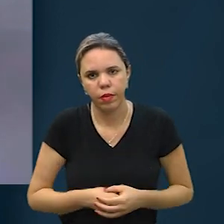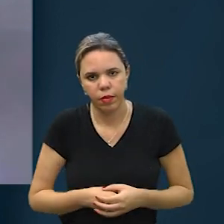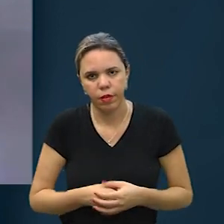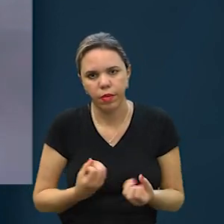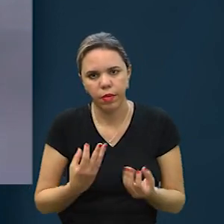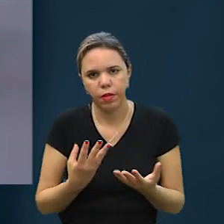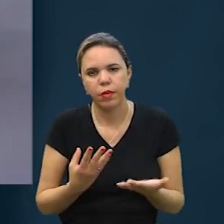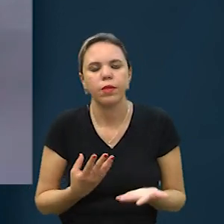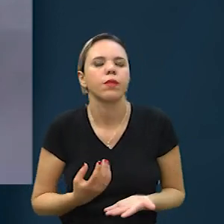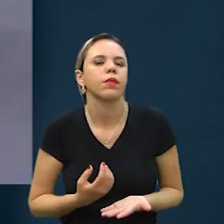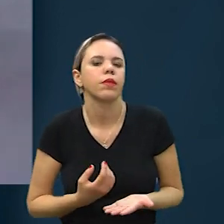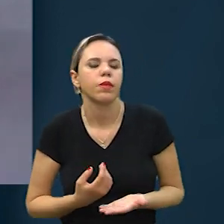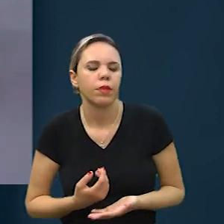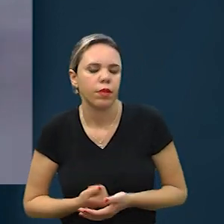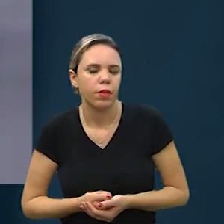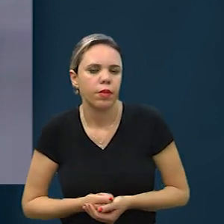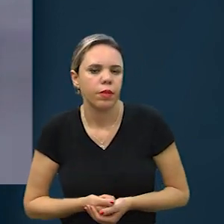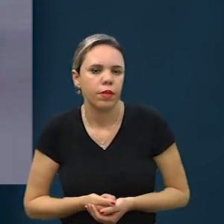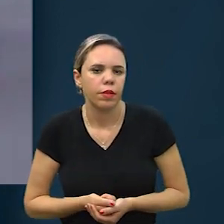pesquisa formativa